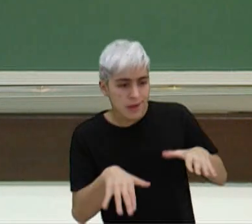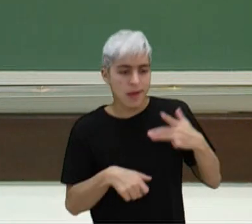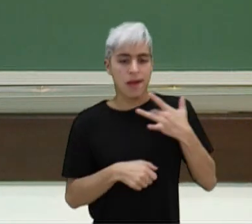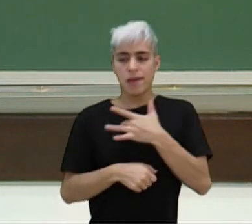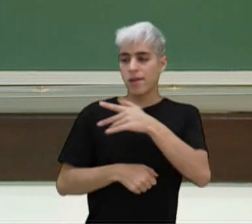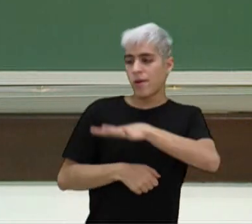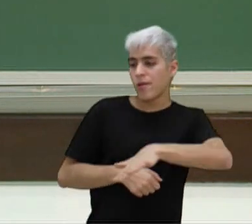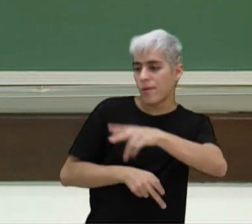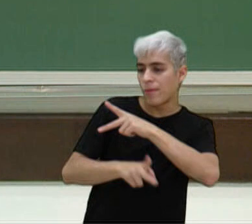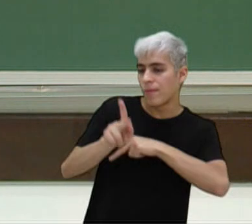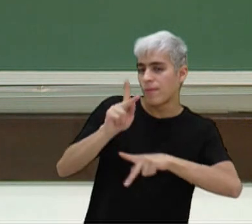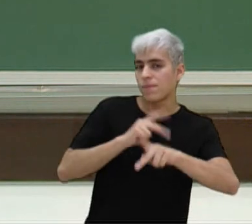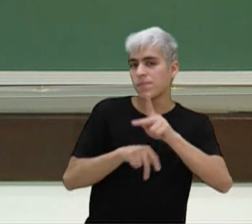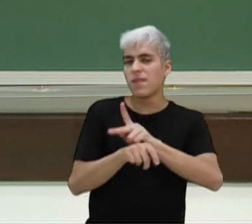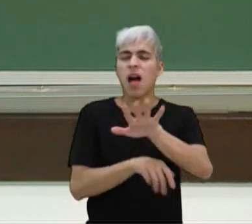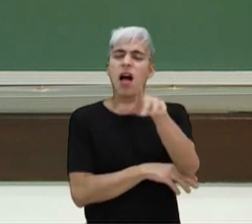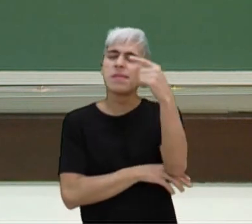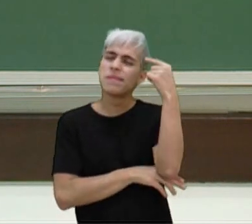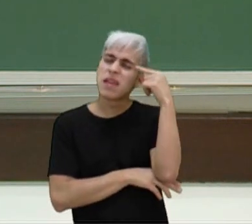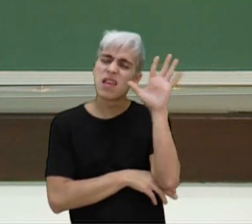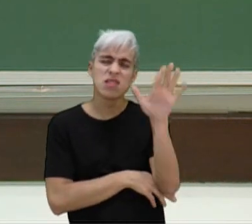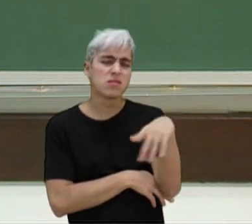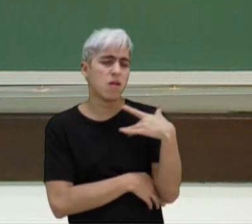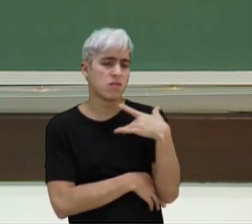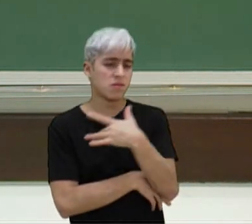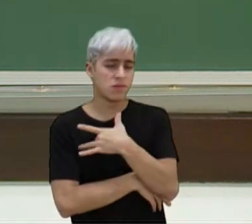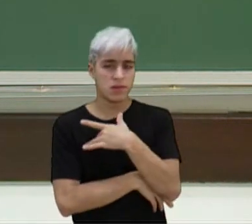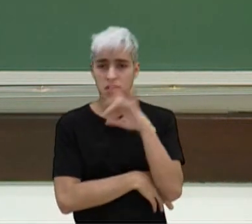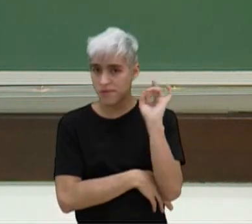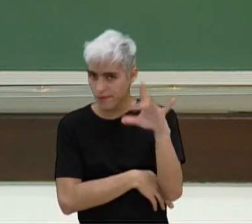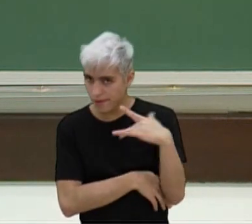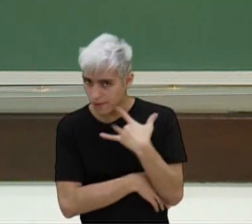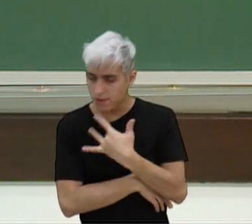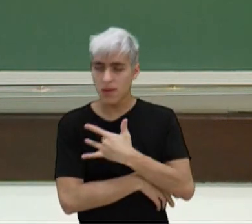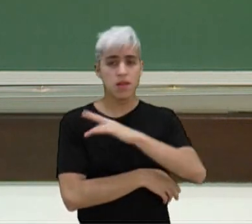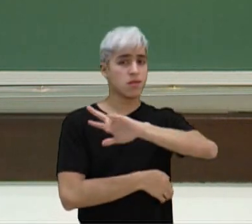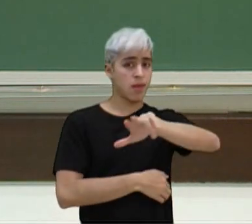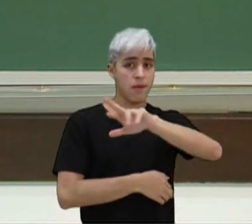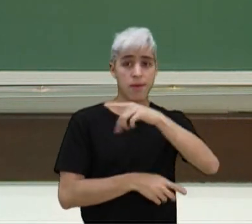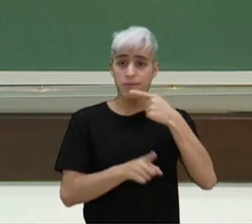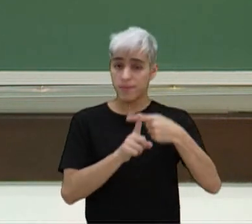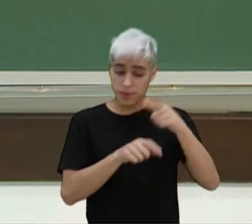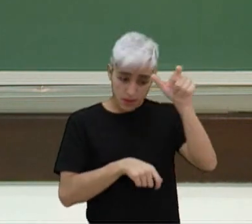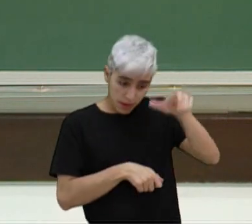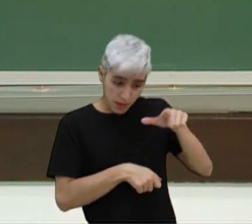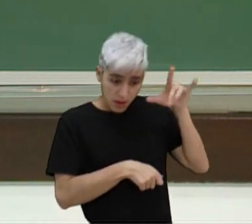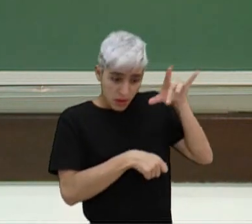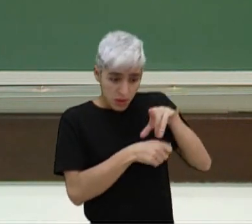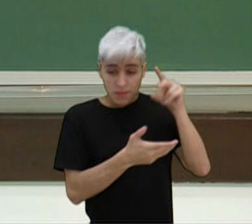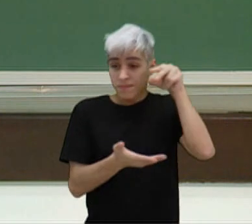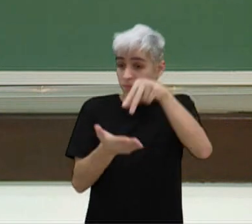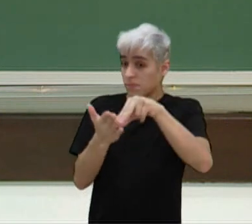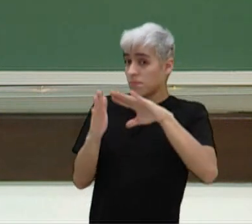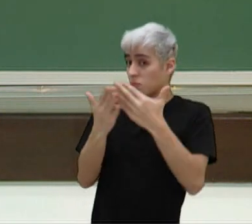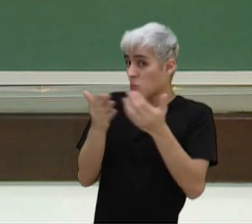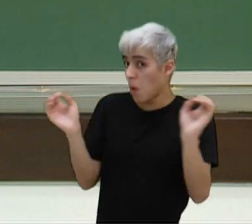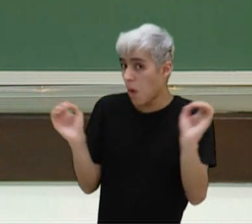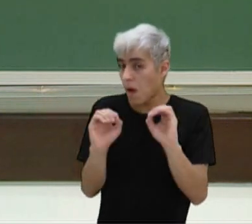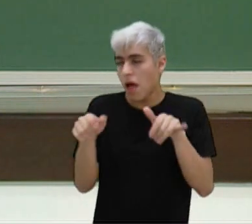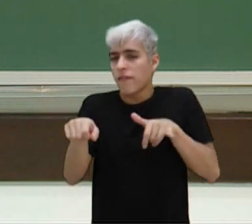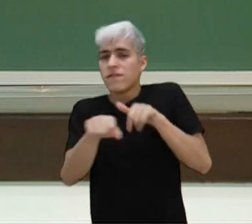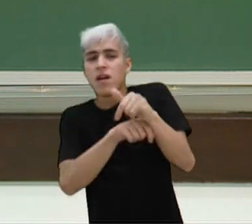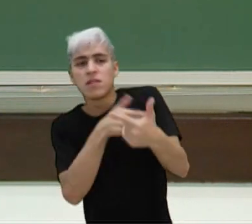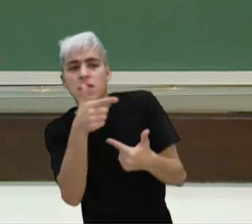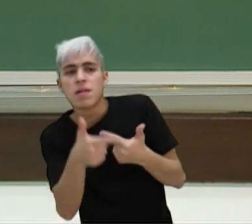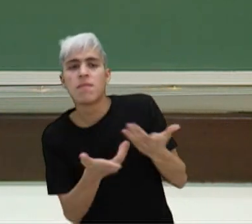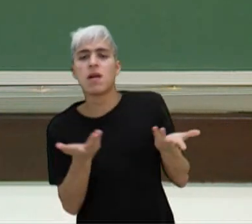da população, aí você pensa, afeta a sua saúde. Não afeta a sua saúde, porque a pessoa doente, ela não vai para a escola, ela não vai